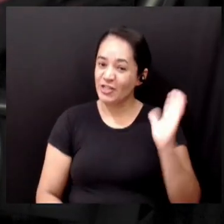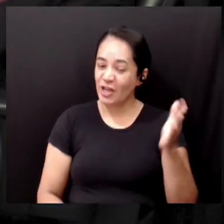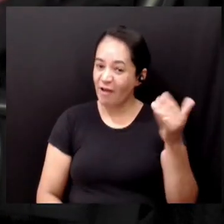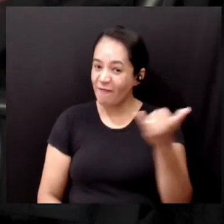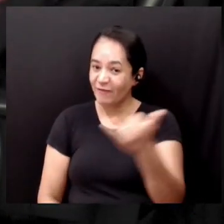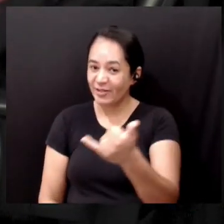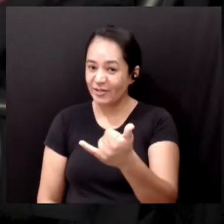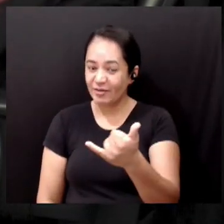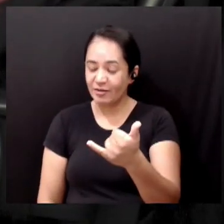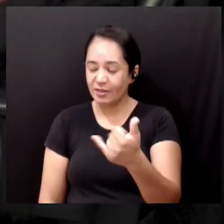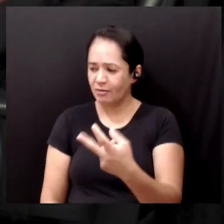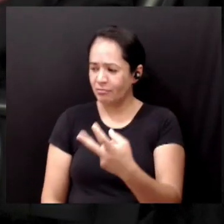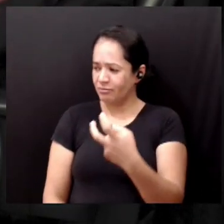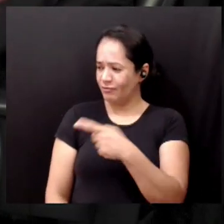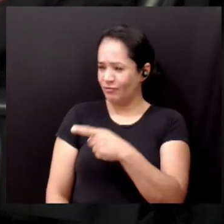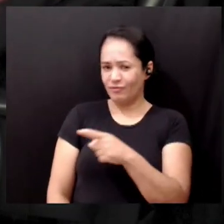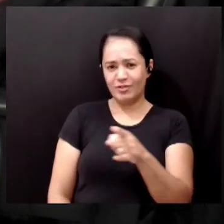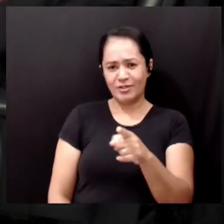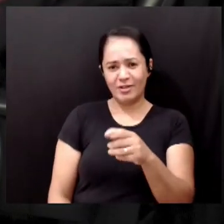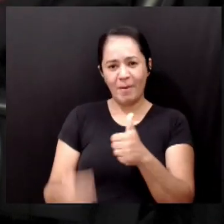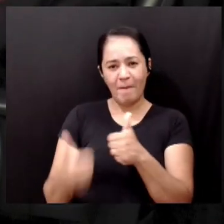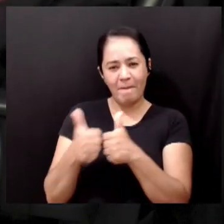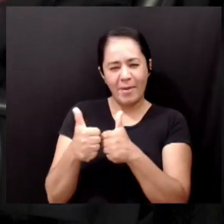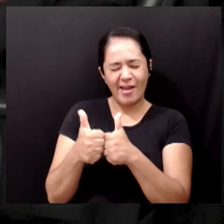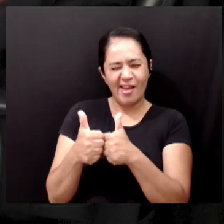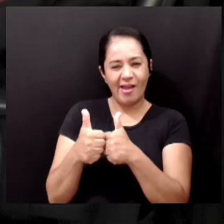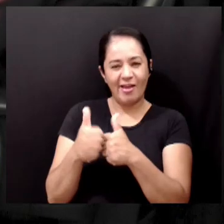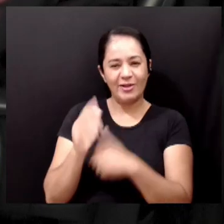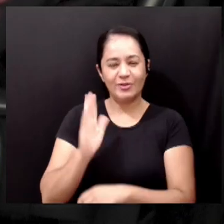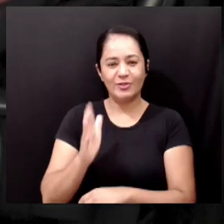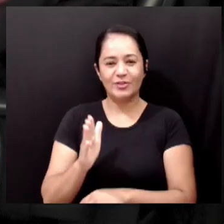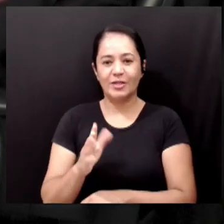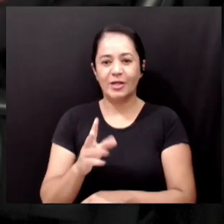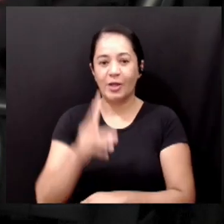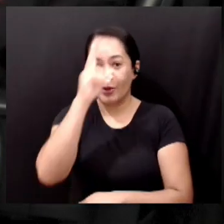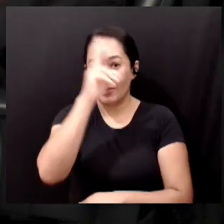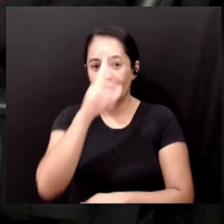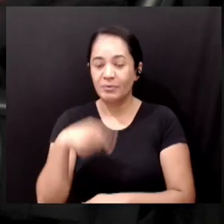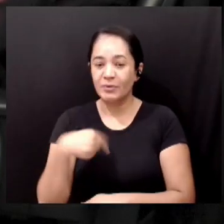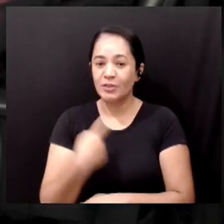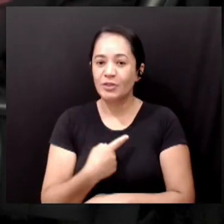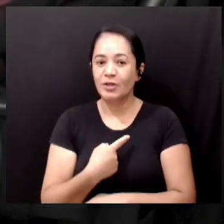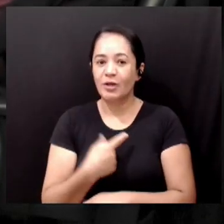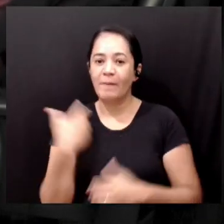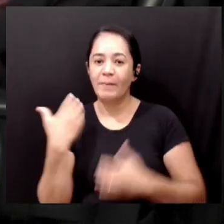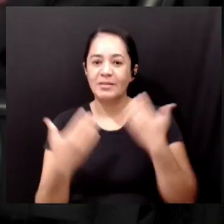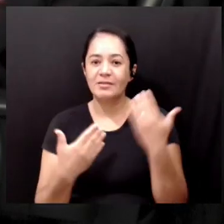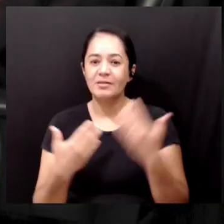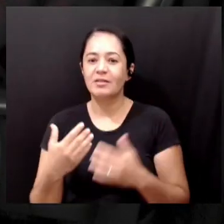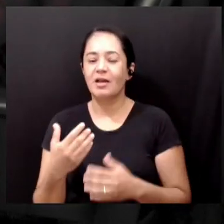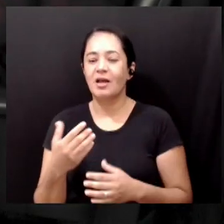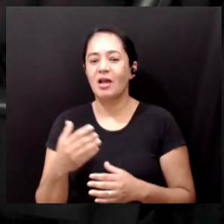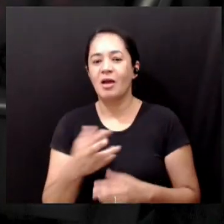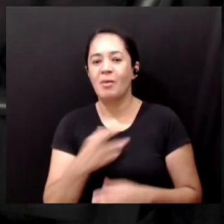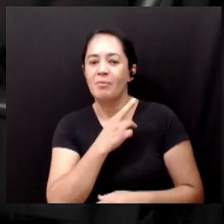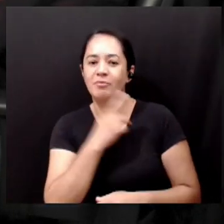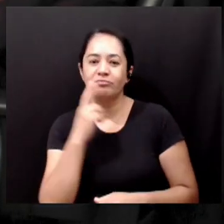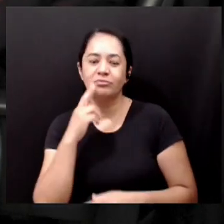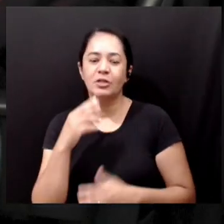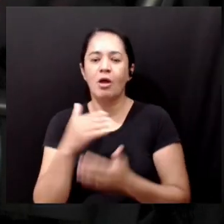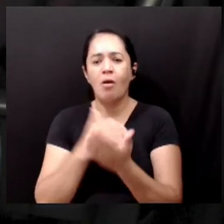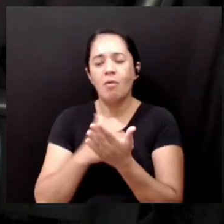não saiu mais de perto dela. Eu lembro que nesse dia nós saímos para comer depois do culto, tudo, e ali começamos a